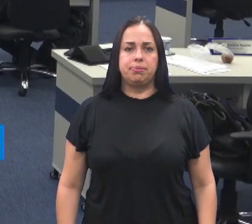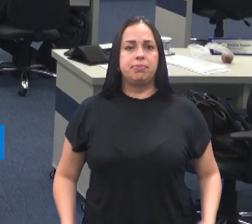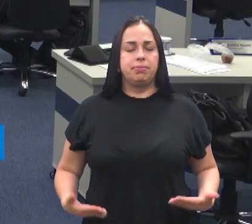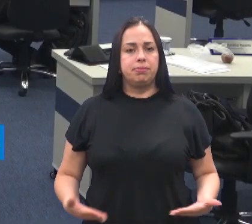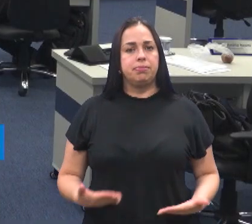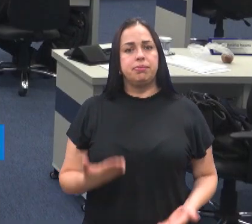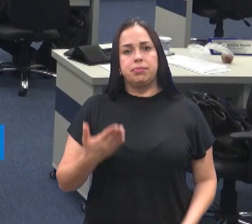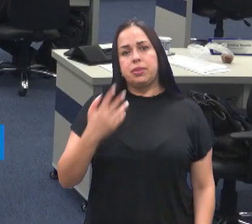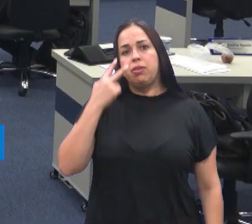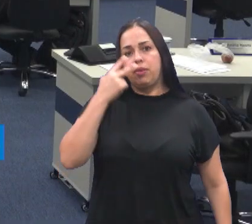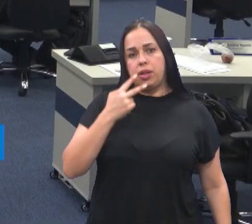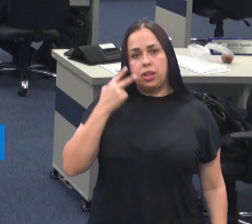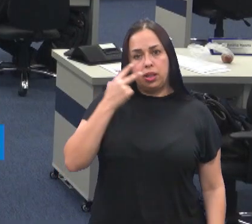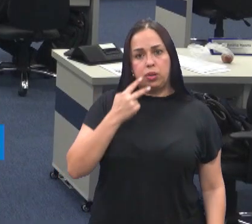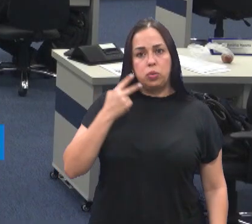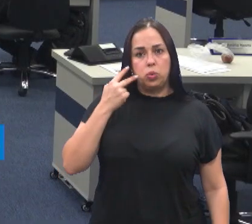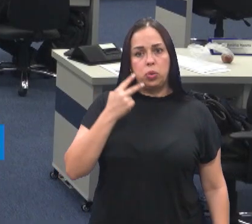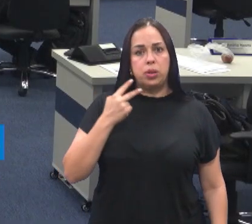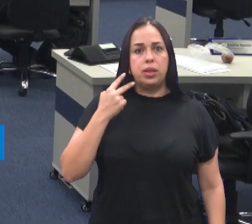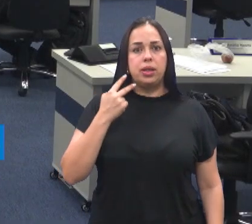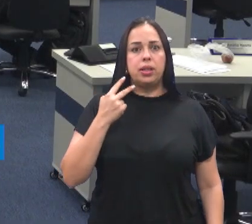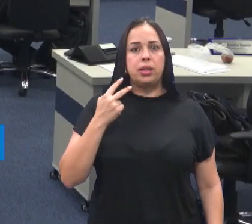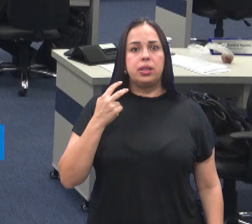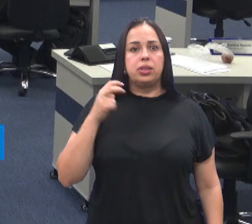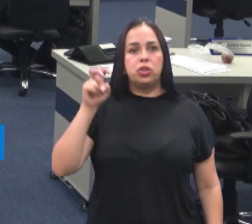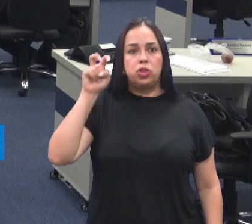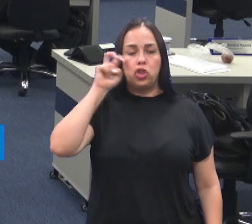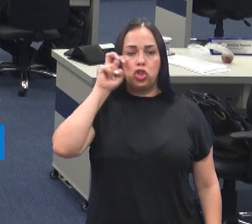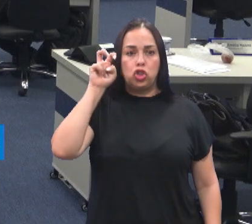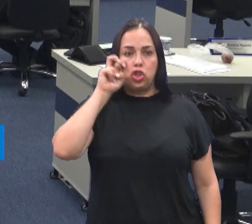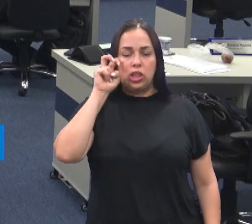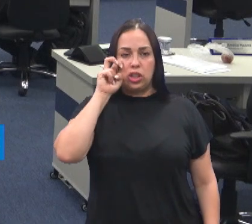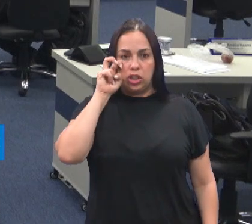Vereadora, o plenário hoje é desde quinta-feira ou é para...